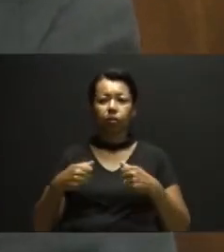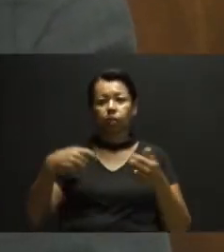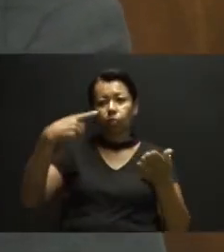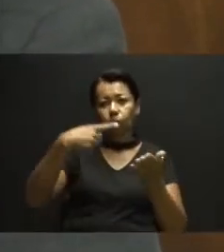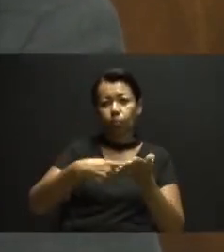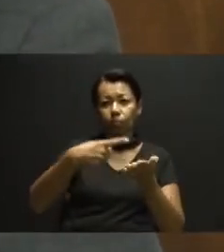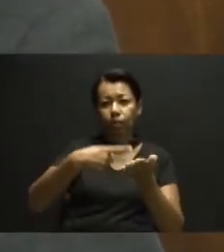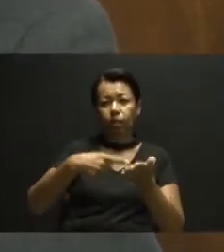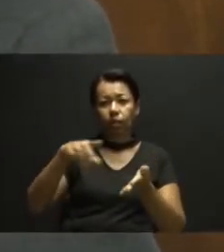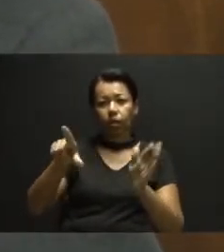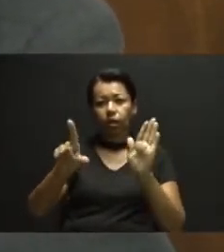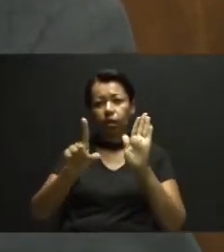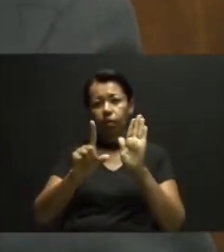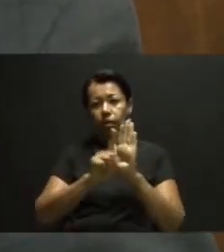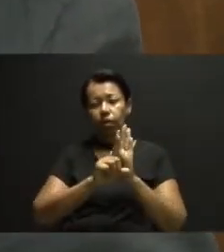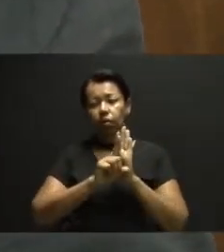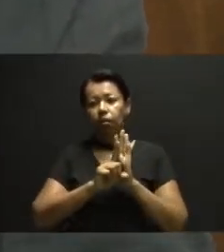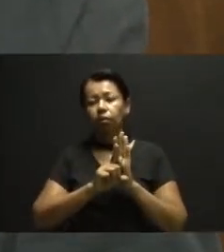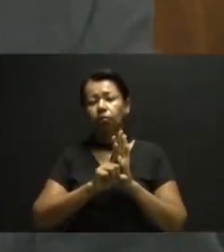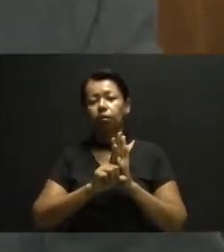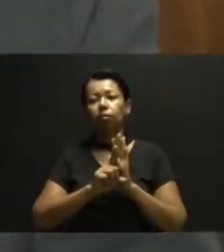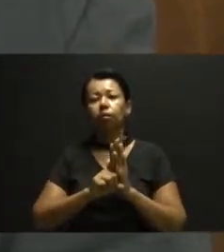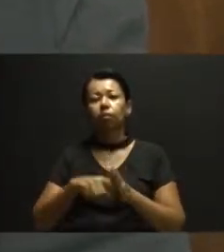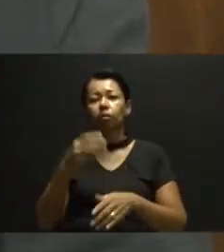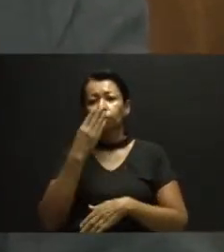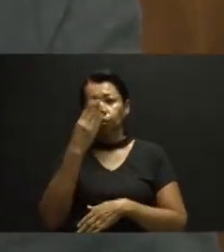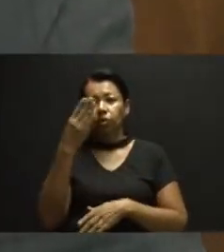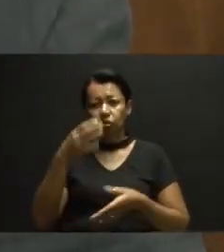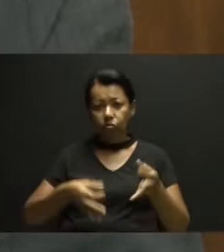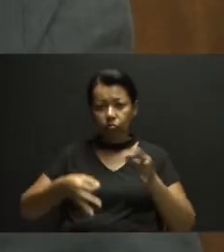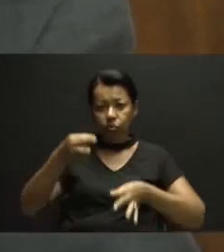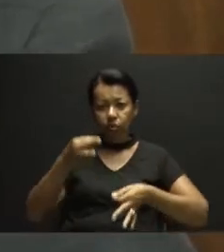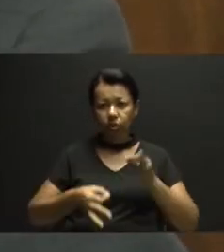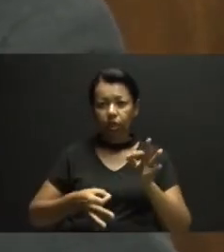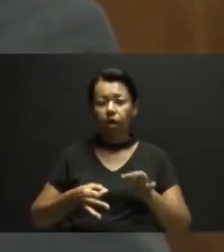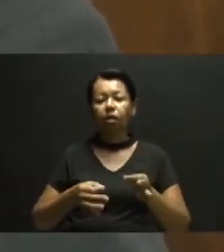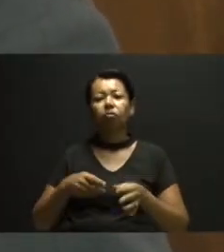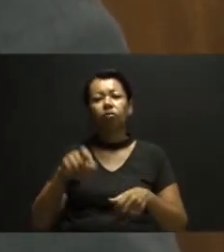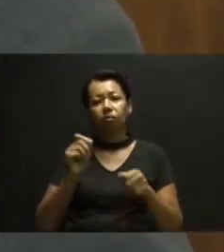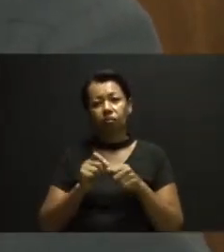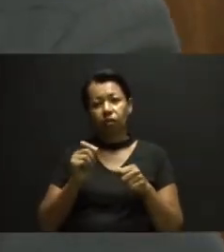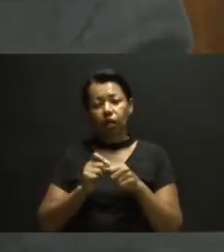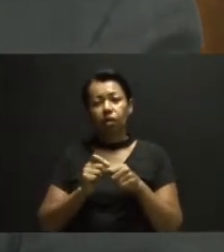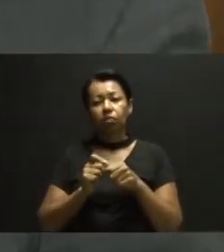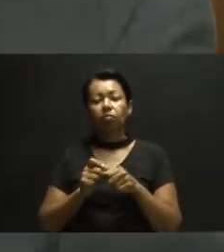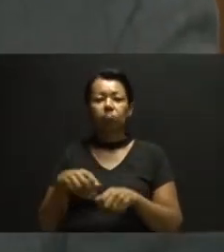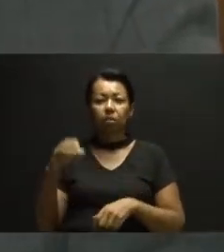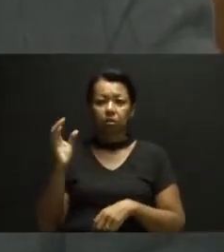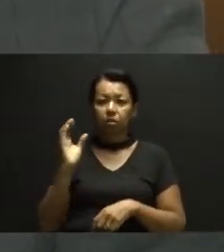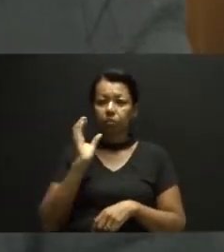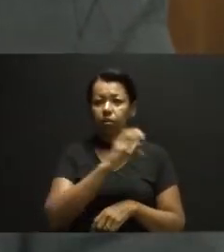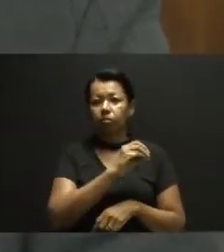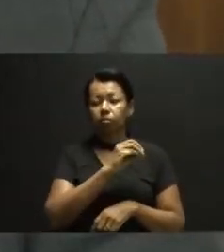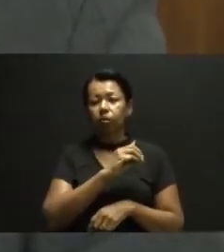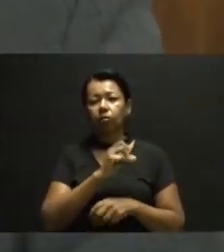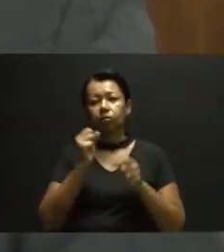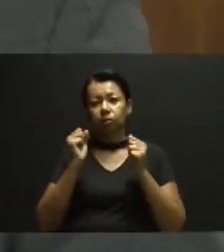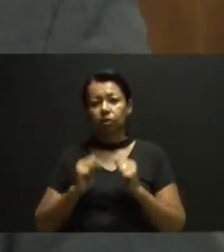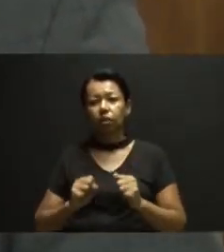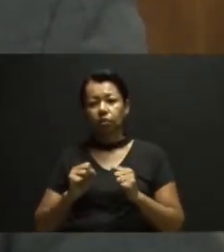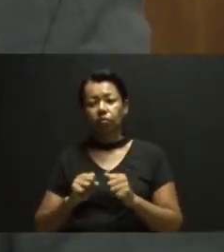lei se ele tem que cumprir a lei vamos pedir ao judiciário que já não tome providência uma possível mas graças a deus